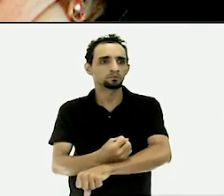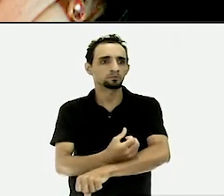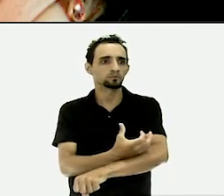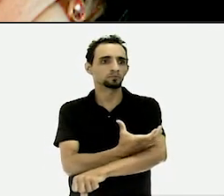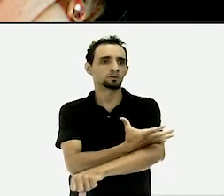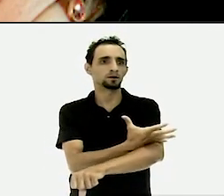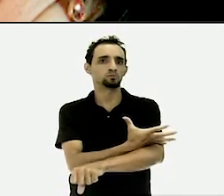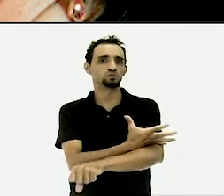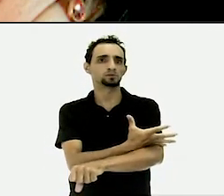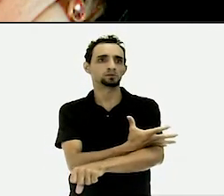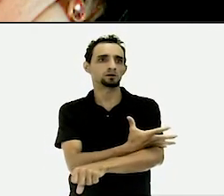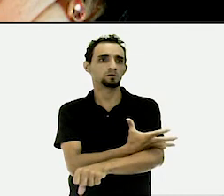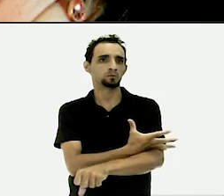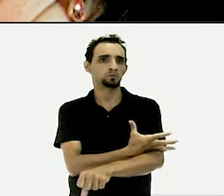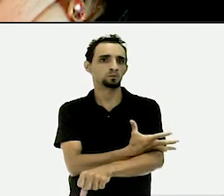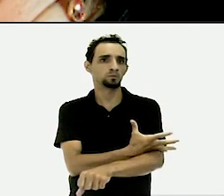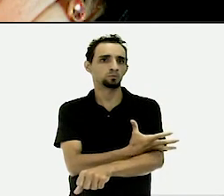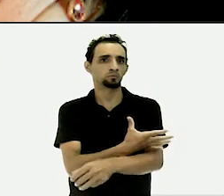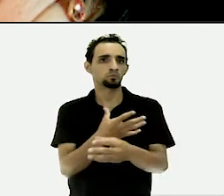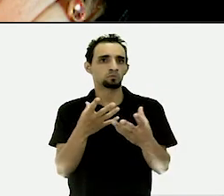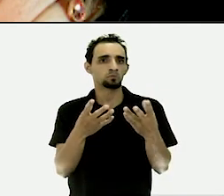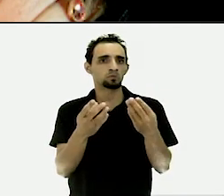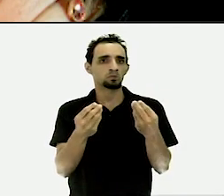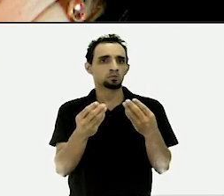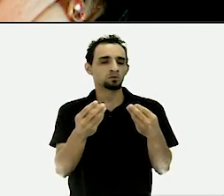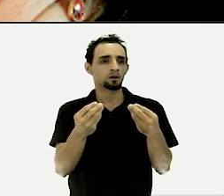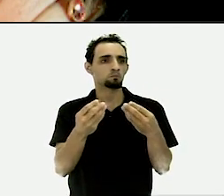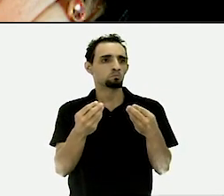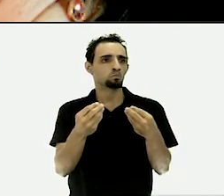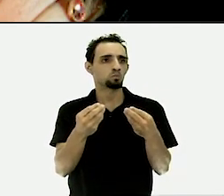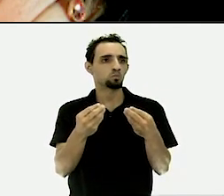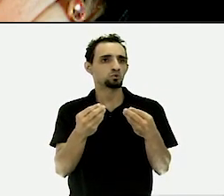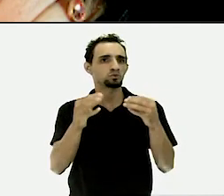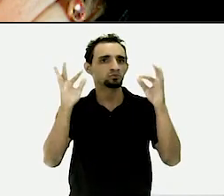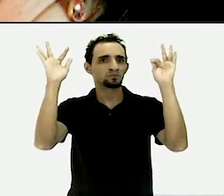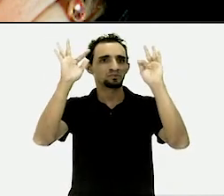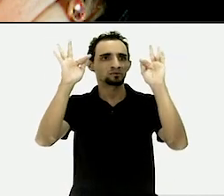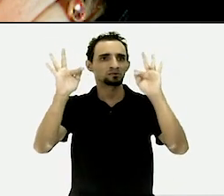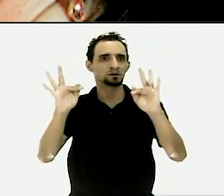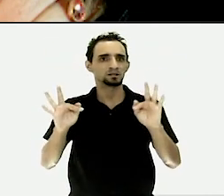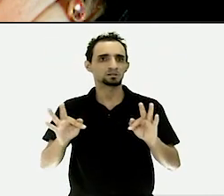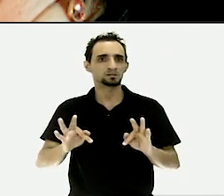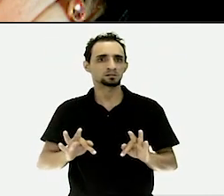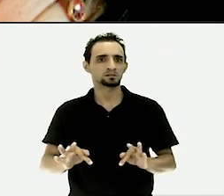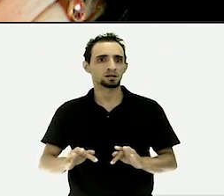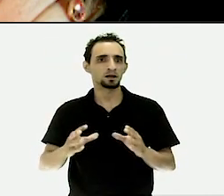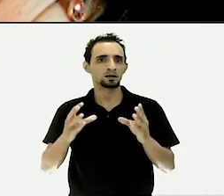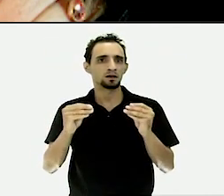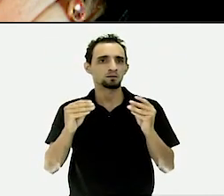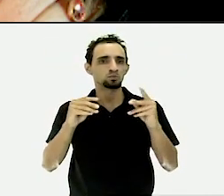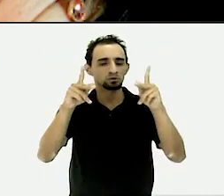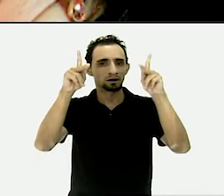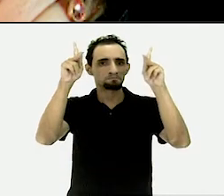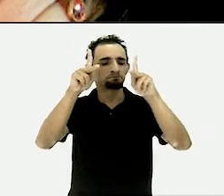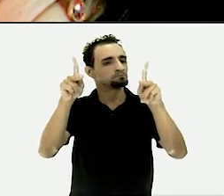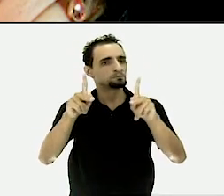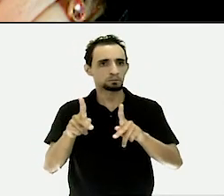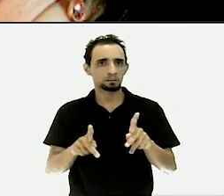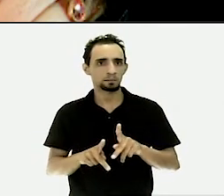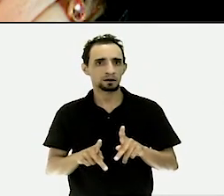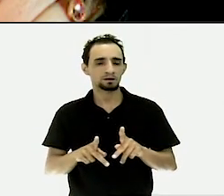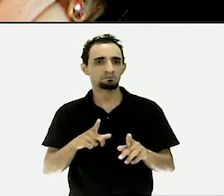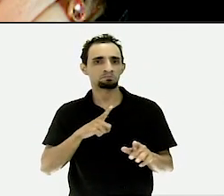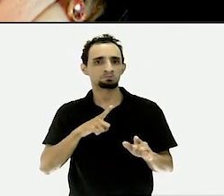moeda... que, de repente, ele estava certo e dá um tiro nas costas, pelas costas ainda, né? Uma covardia. Dá tiro pelas costas, deixar